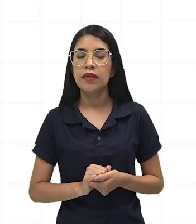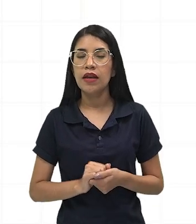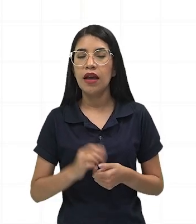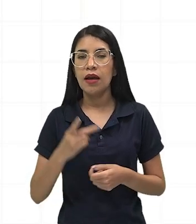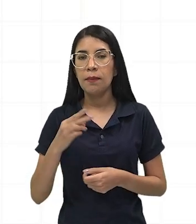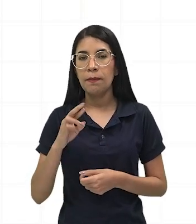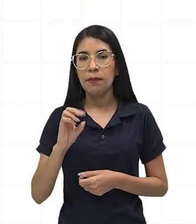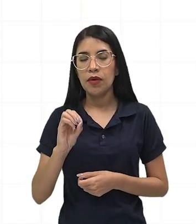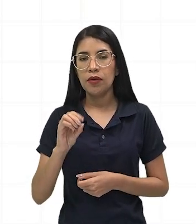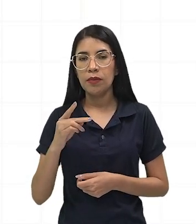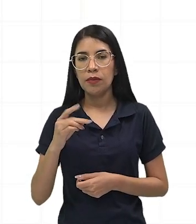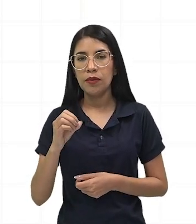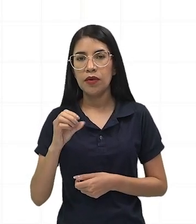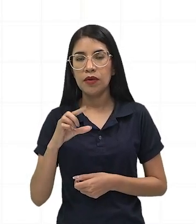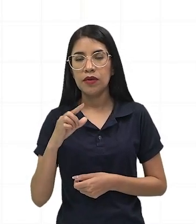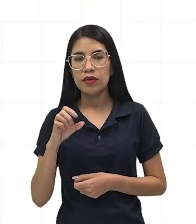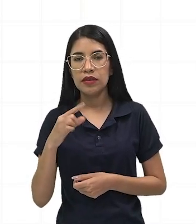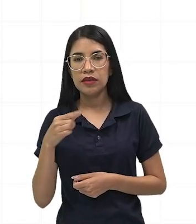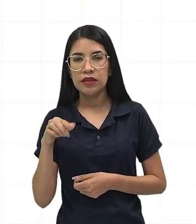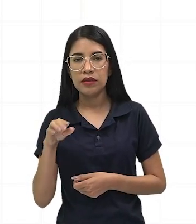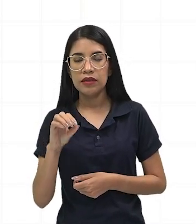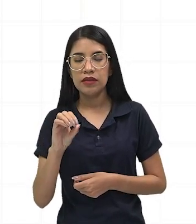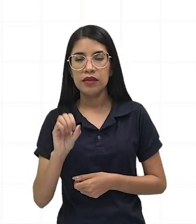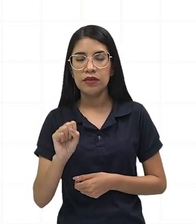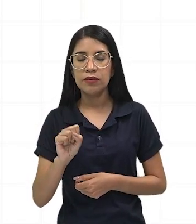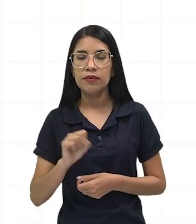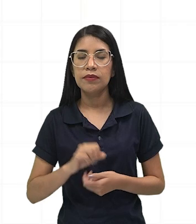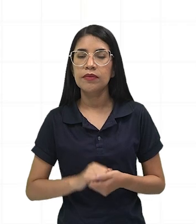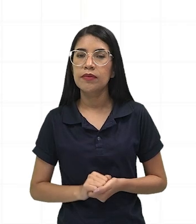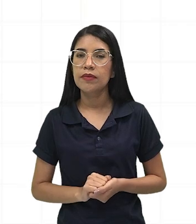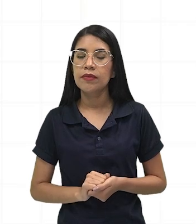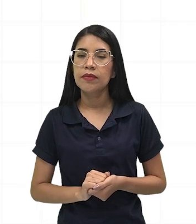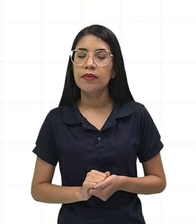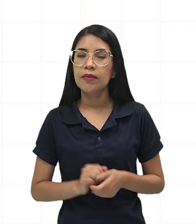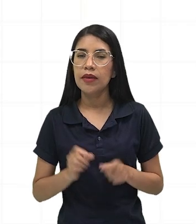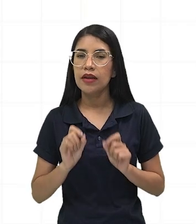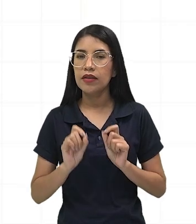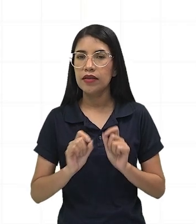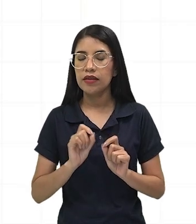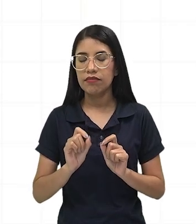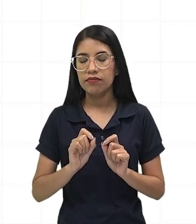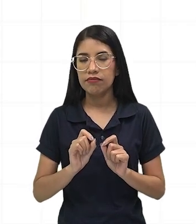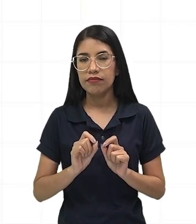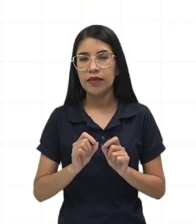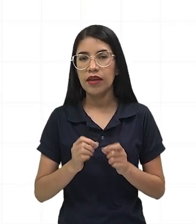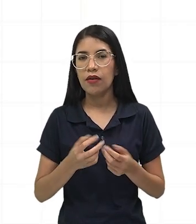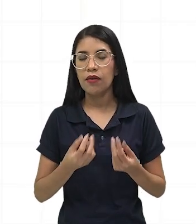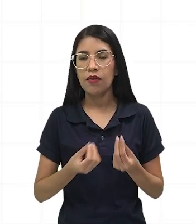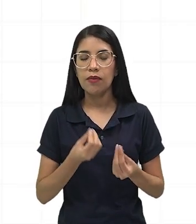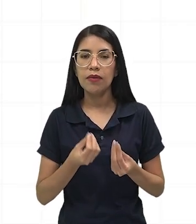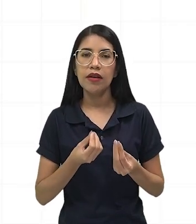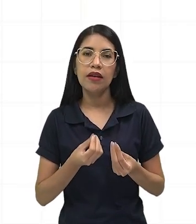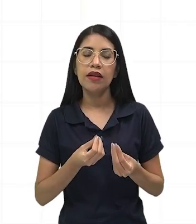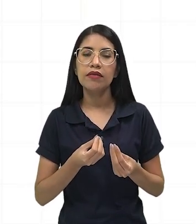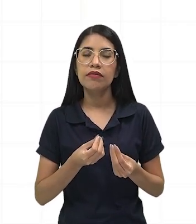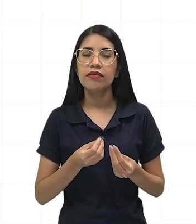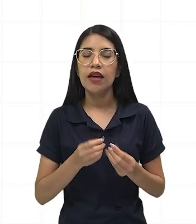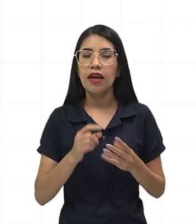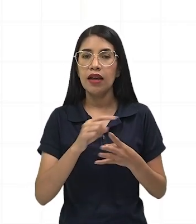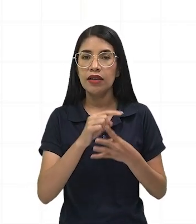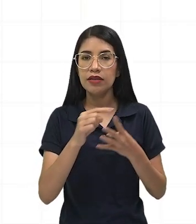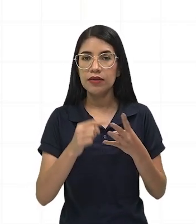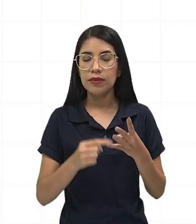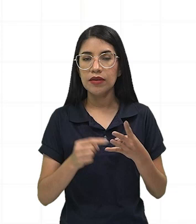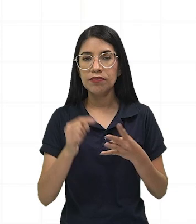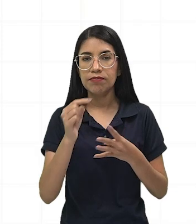para determinar uma das 4 medidas de 2 grandezas. Quando ele fala uma das 4